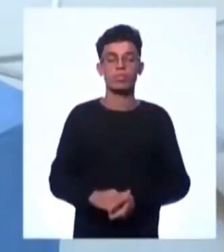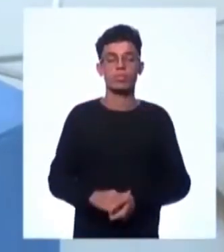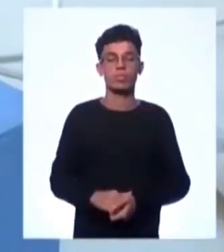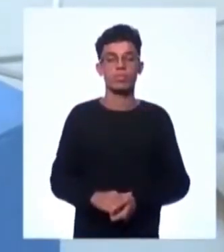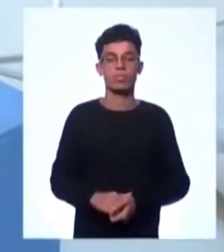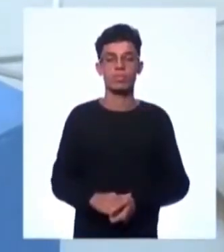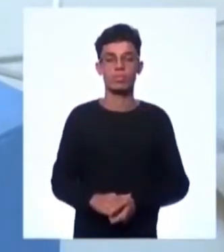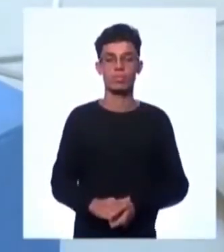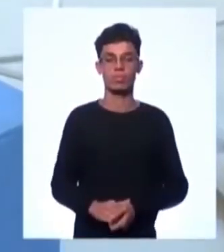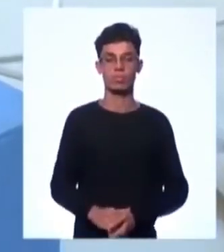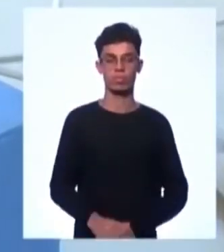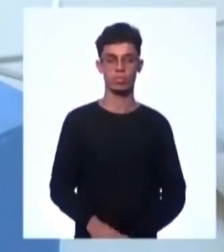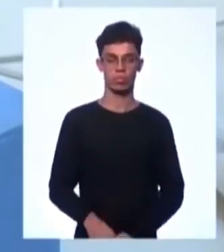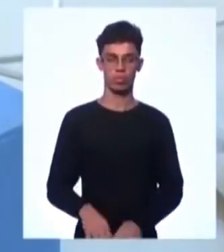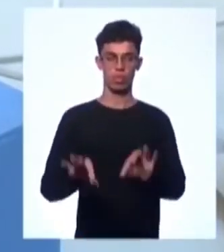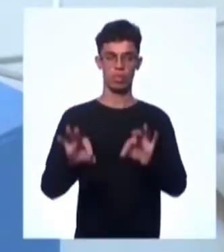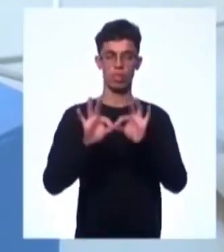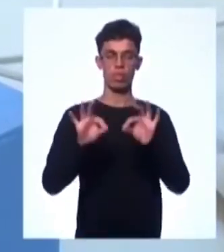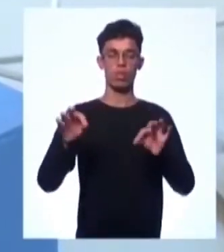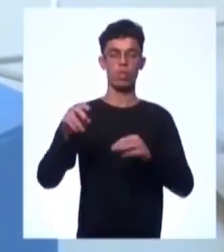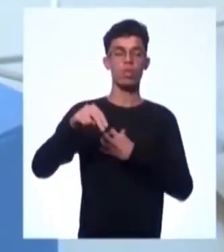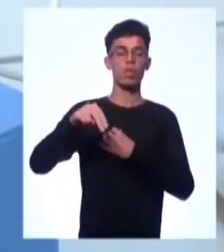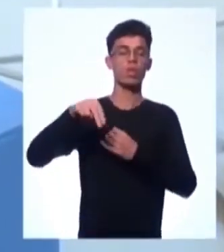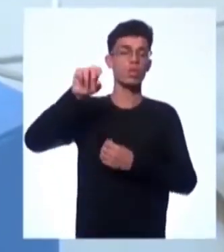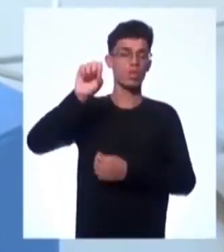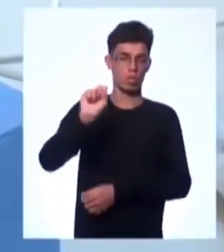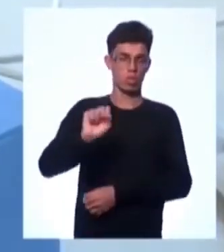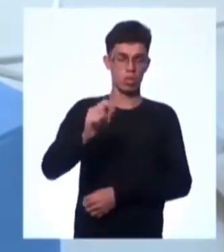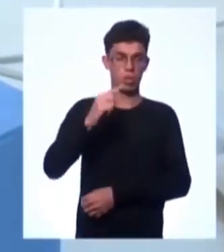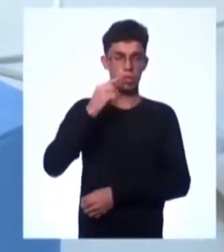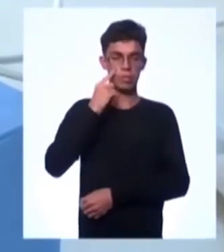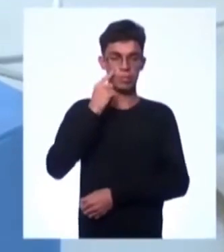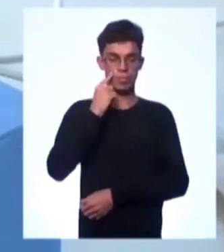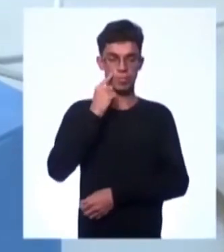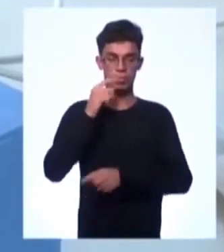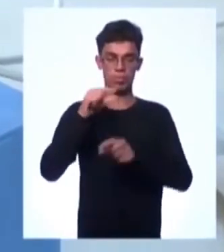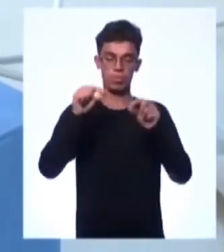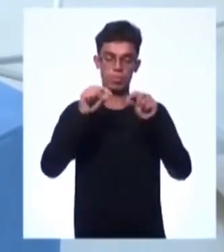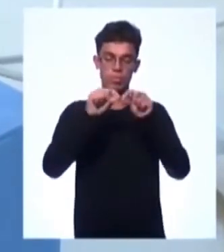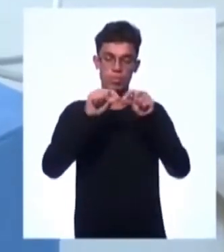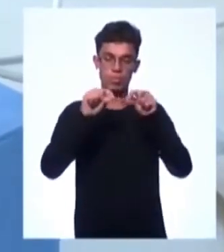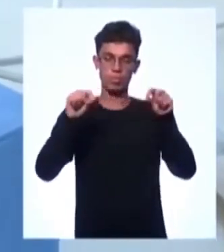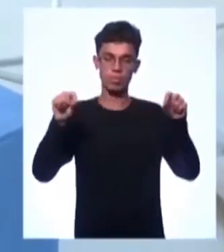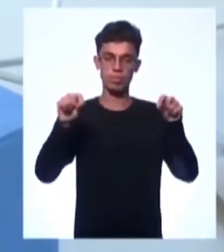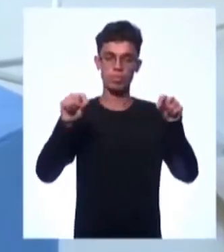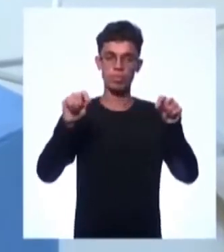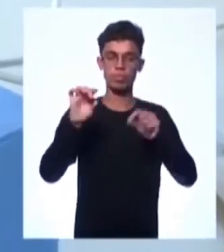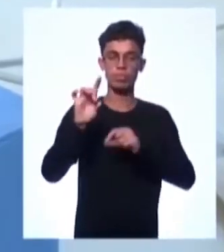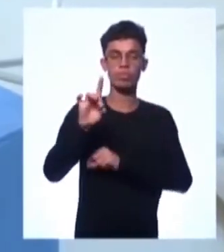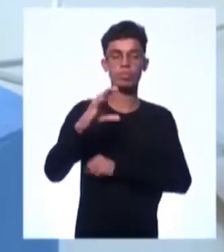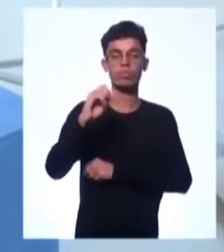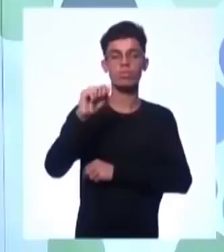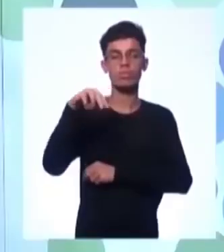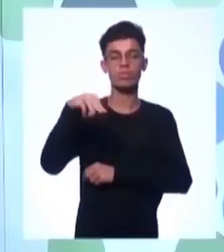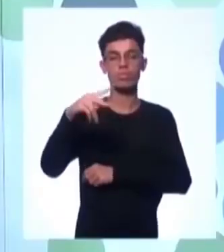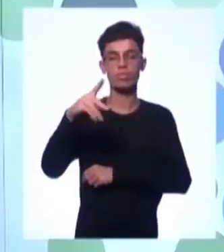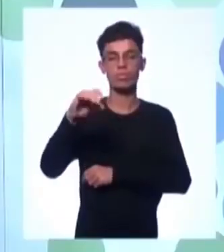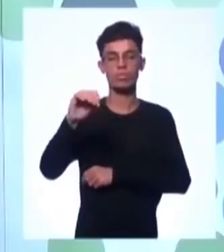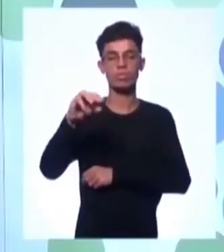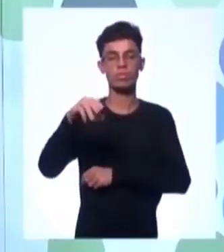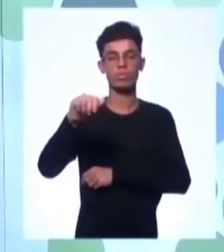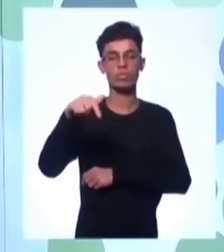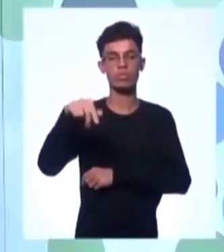alinhada na posição norte e sul, como a gente observa aí. Então, ela está sob influência apenas do campo magnético